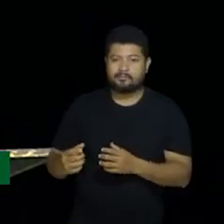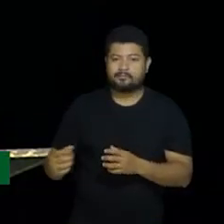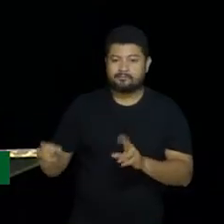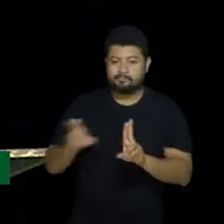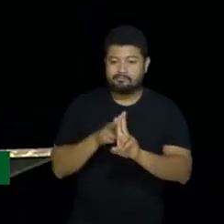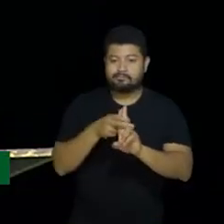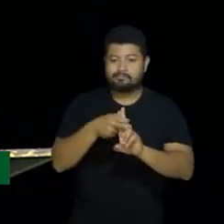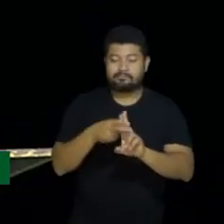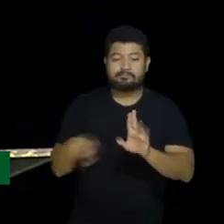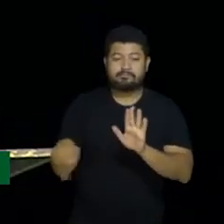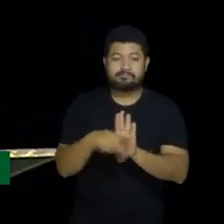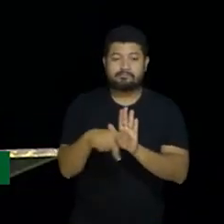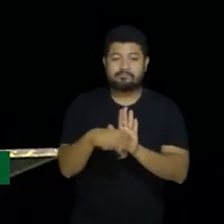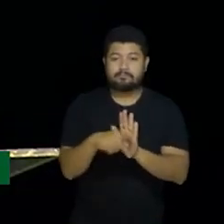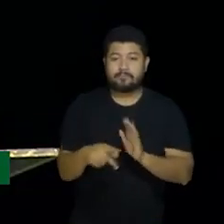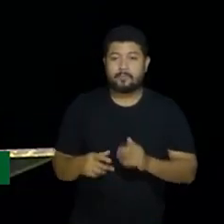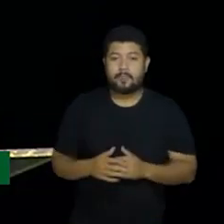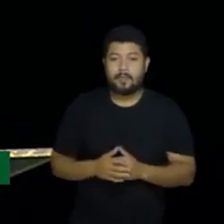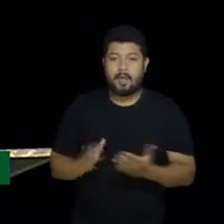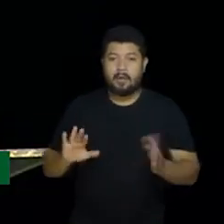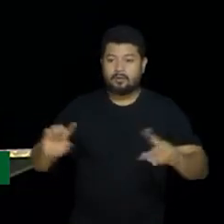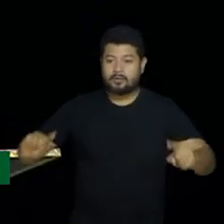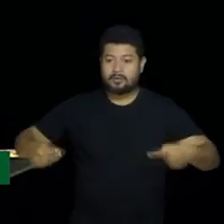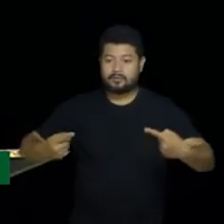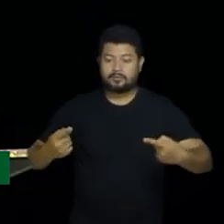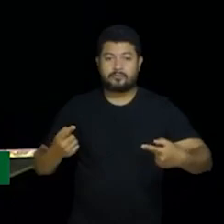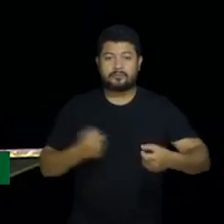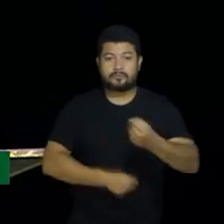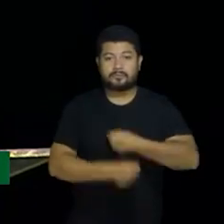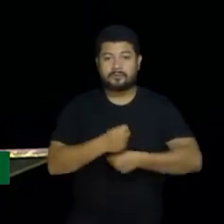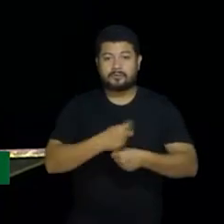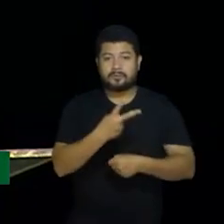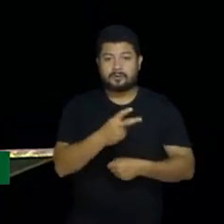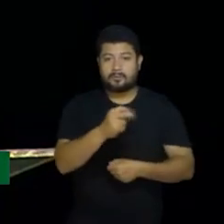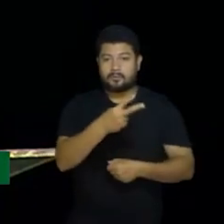nossos principais desafios para este ano são abrir o novo